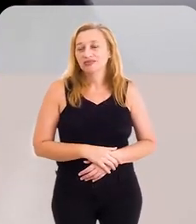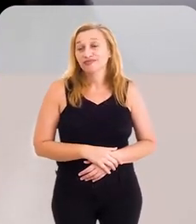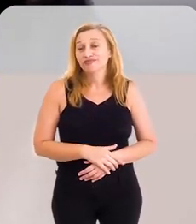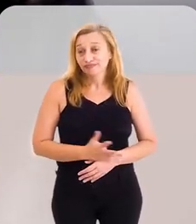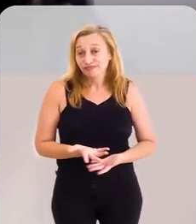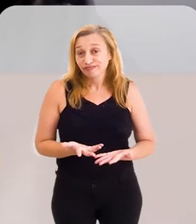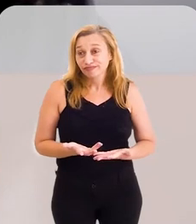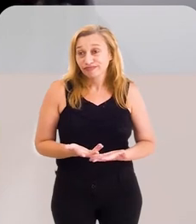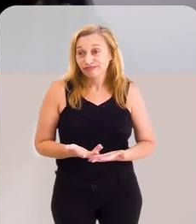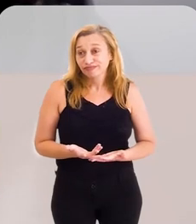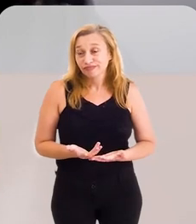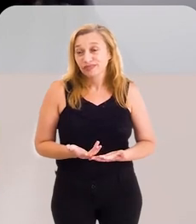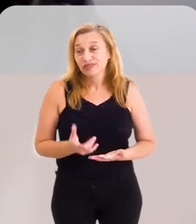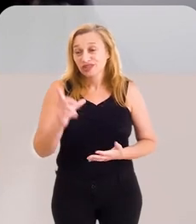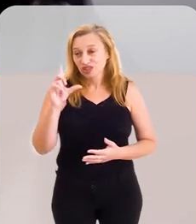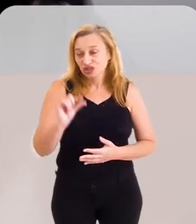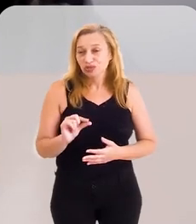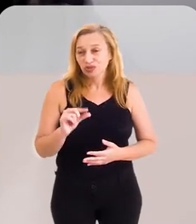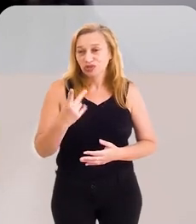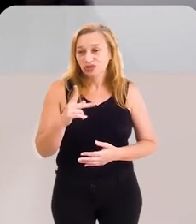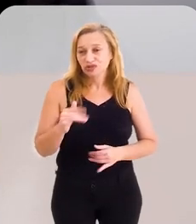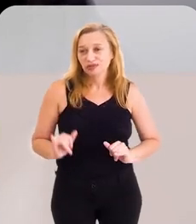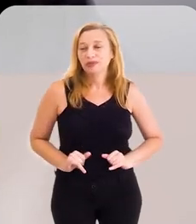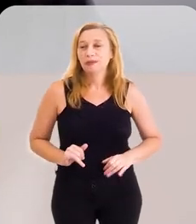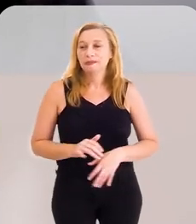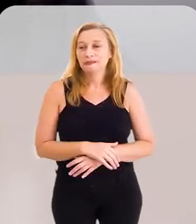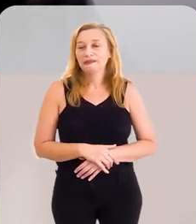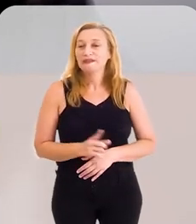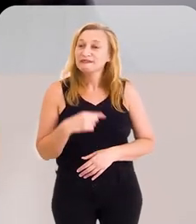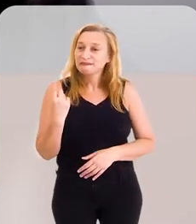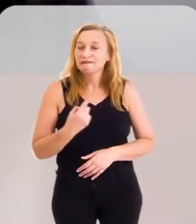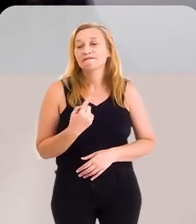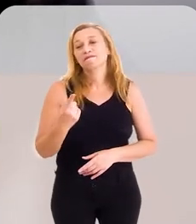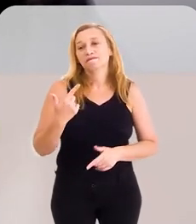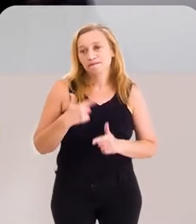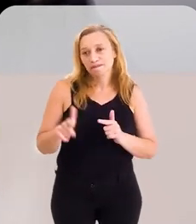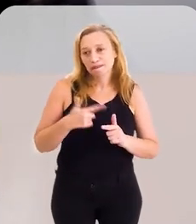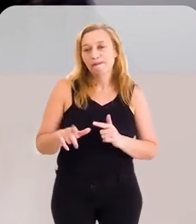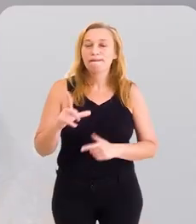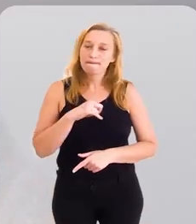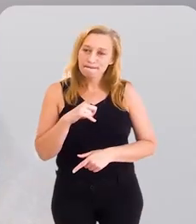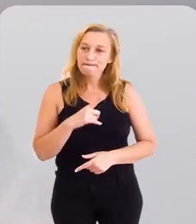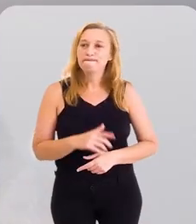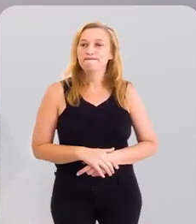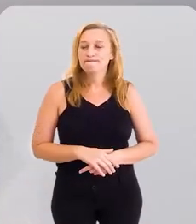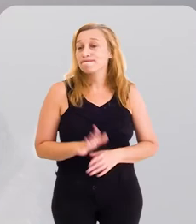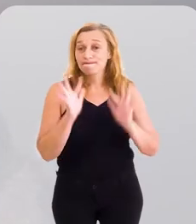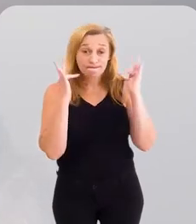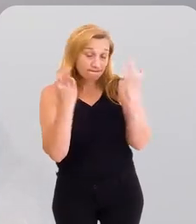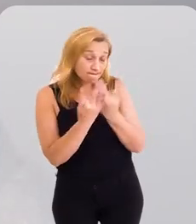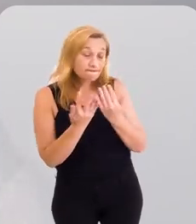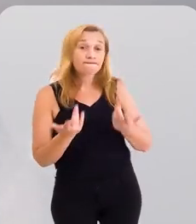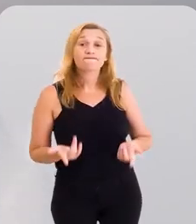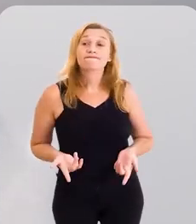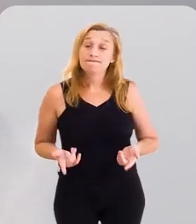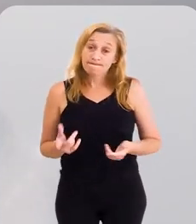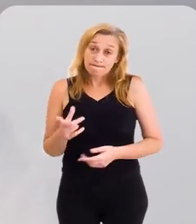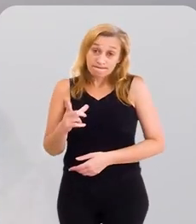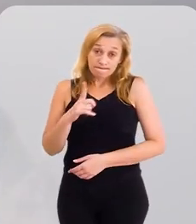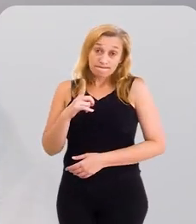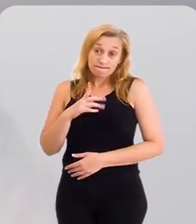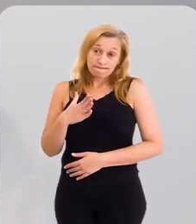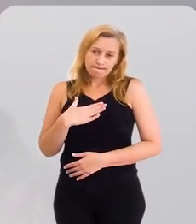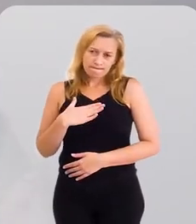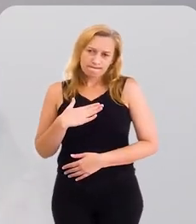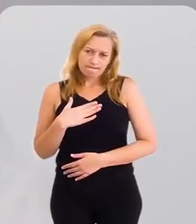de oportunismo, só isso já reduz a tua dor. Todos nós tivemos problemas. Eu tive problemas na família, eu